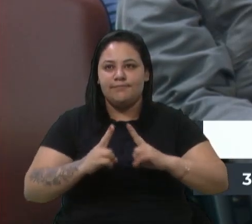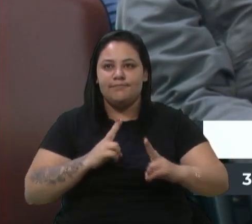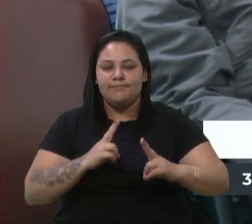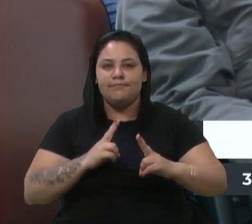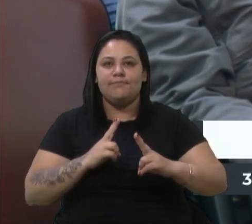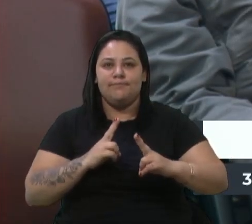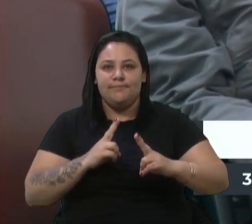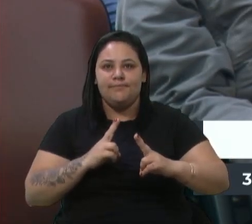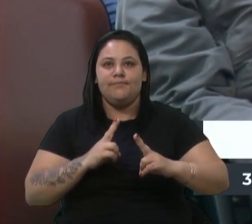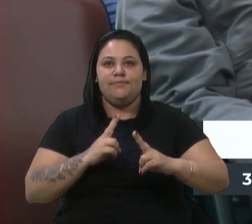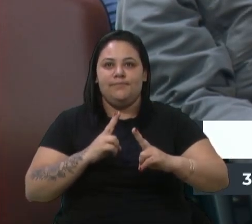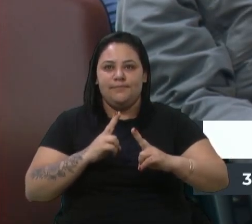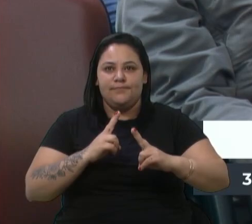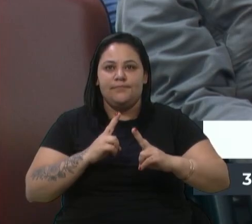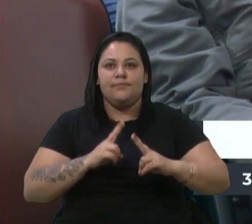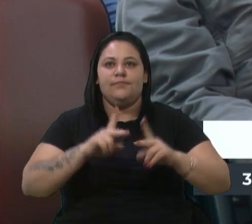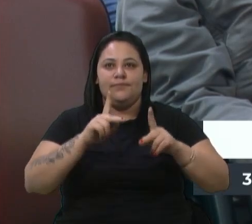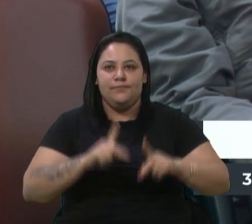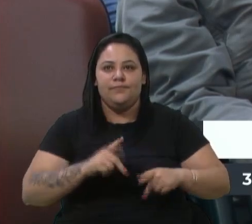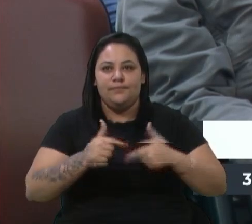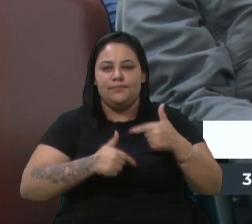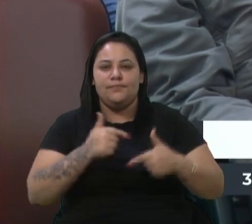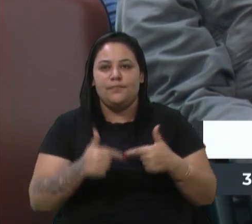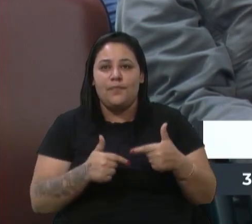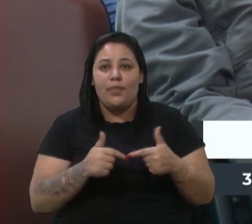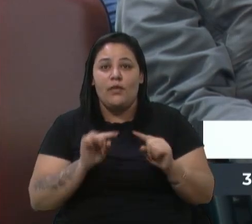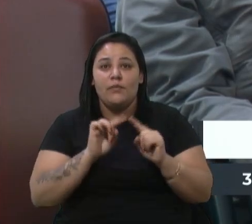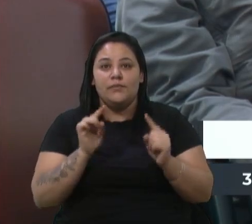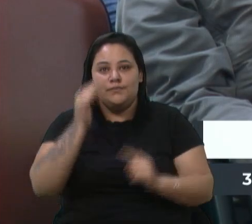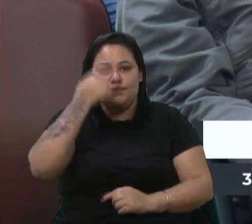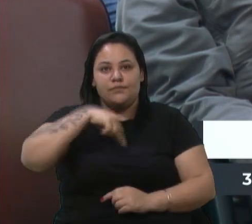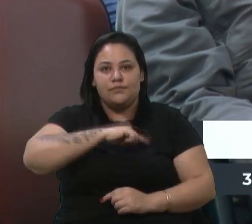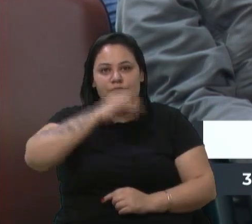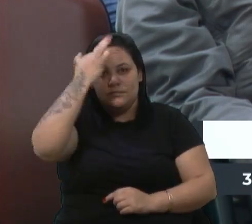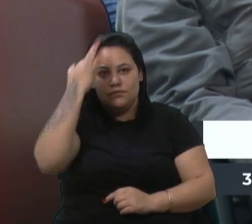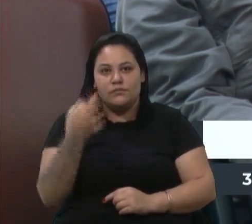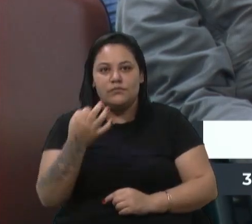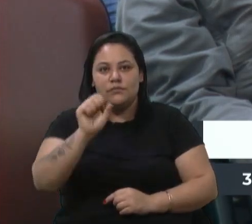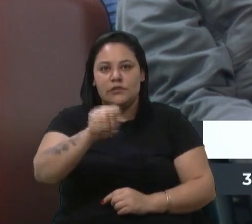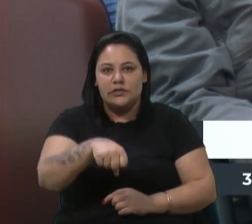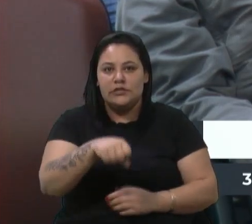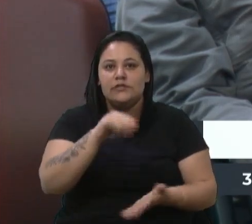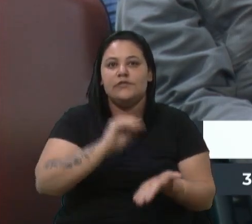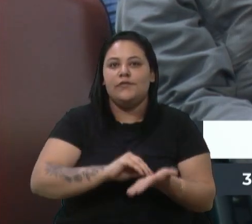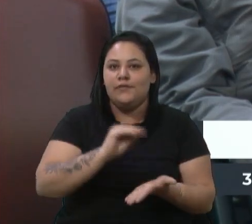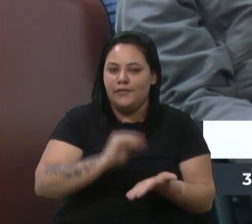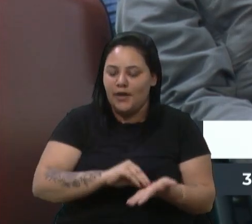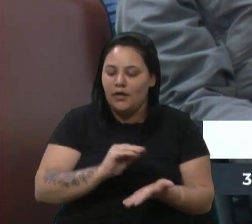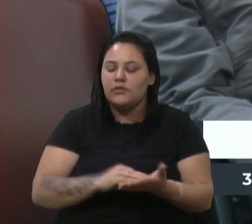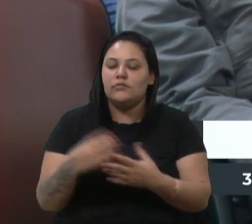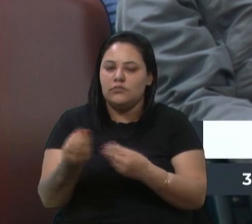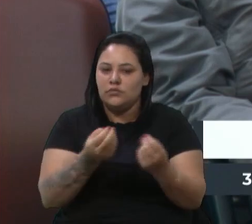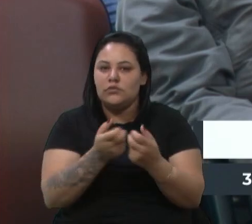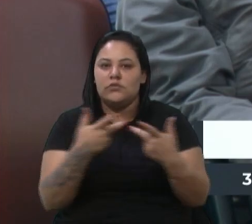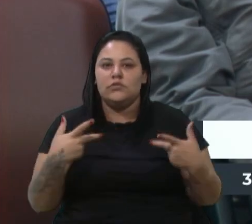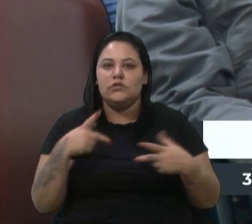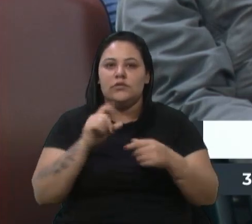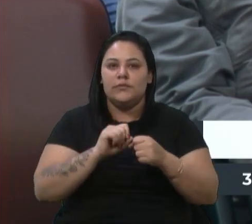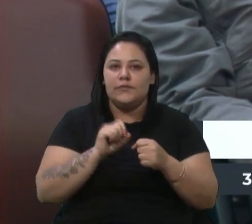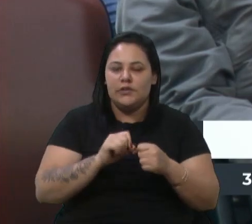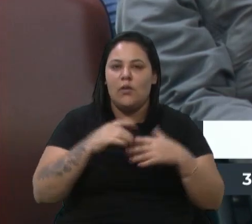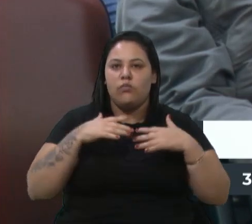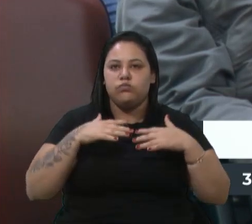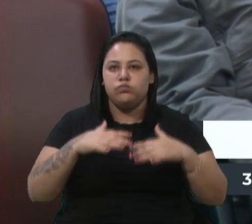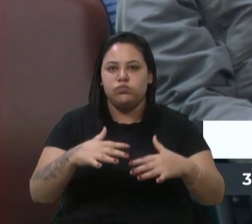trabalha intensivamente, o secretário de trânsito, mas a gente entende aí que falta muito ao fazer pela